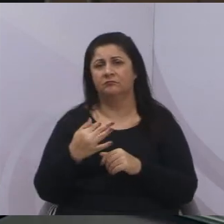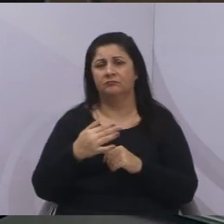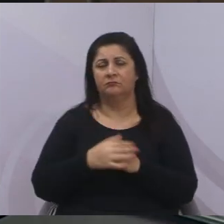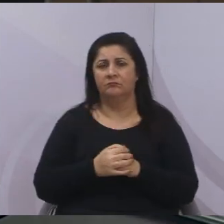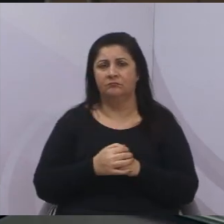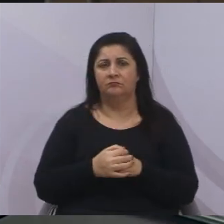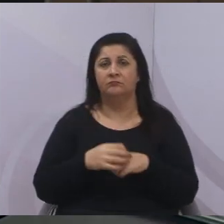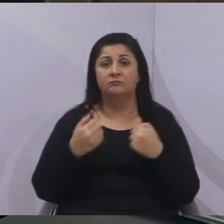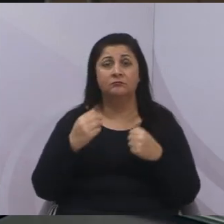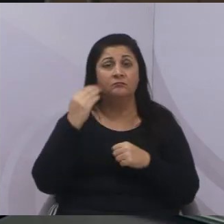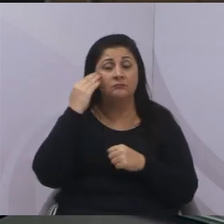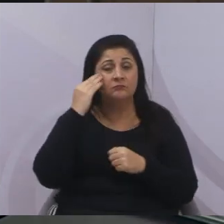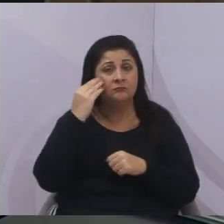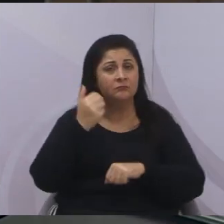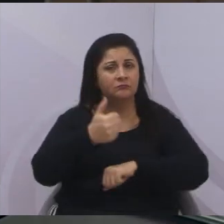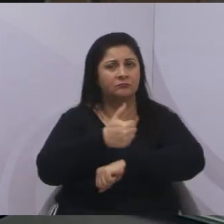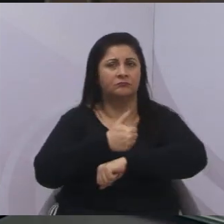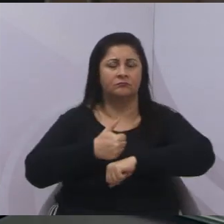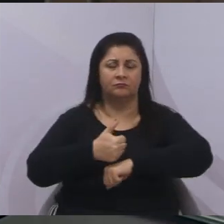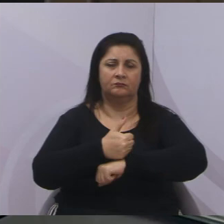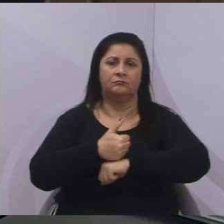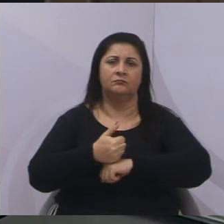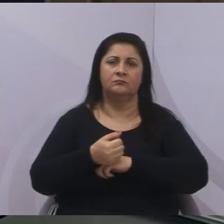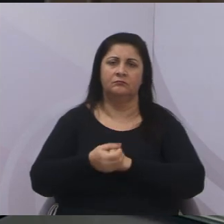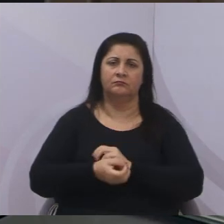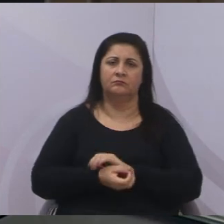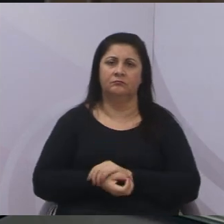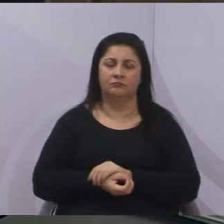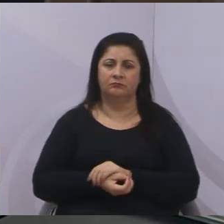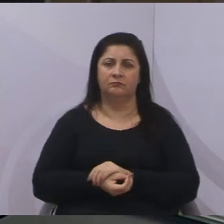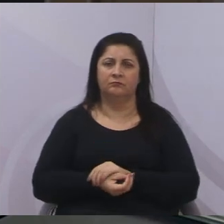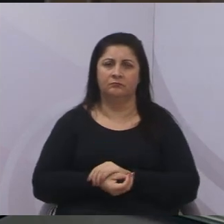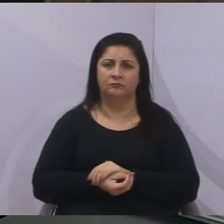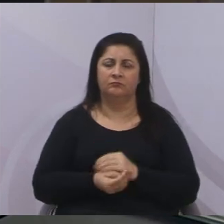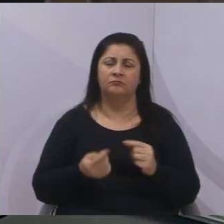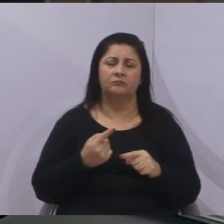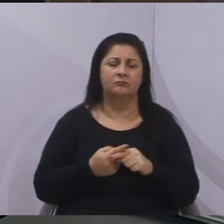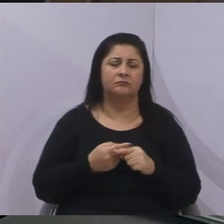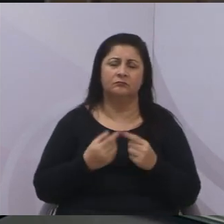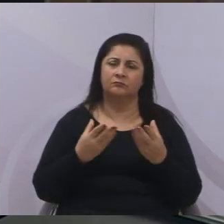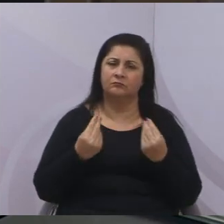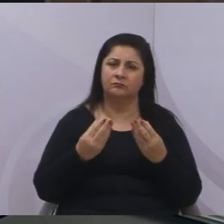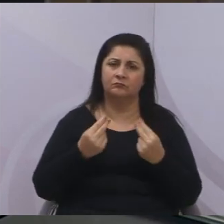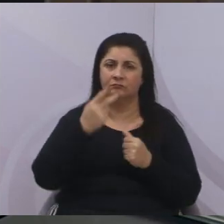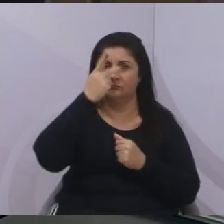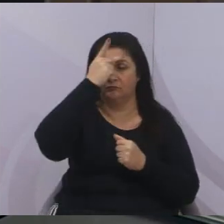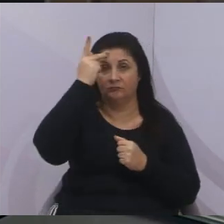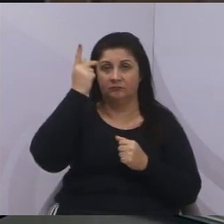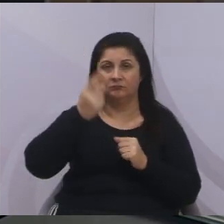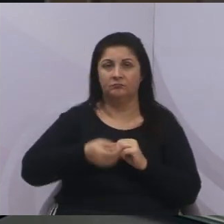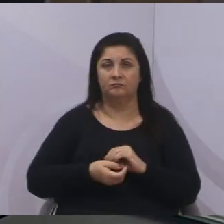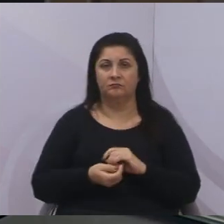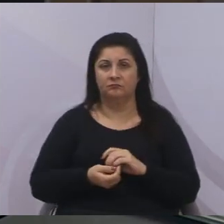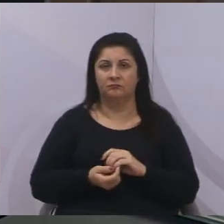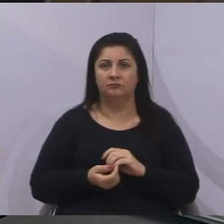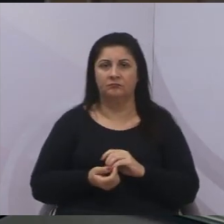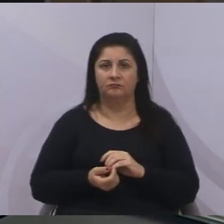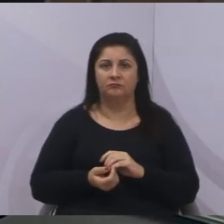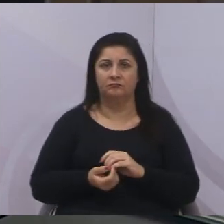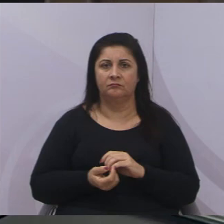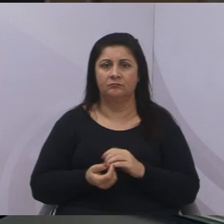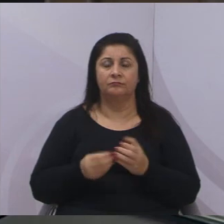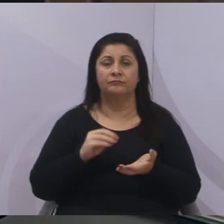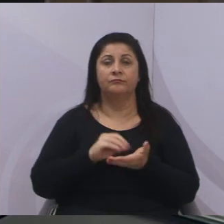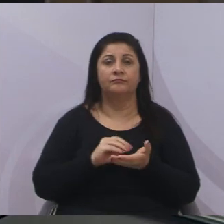temos que entender o lado de quem está atendendo, que é um volume muito grande de pessoas, e muitas vezes falta um pouco de